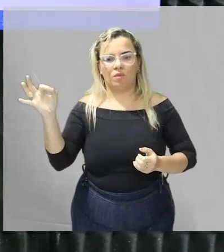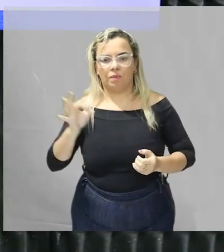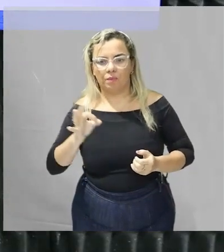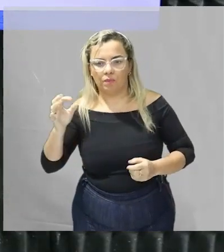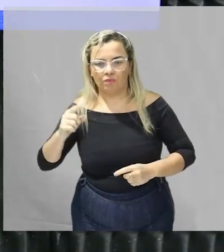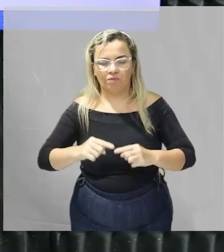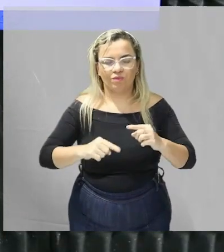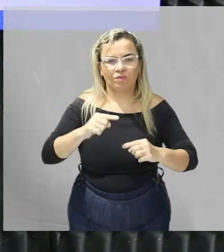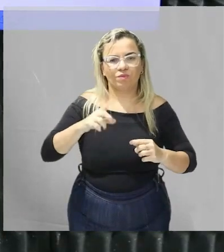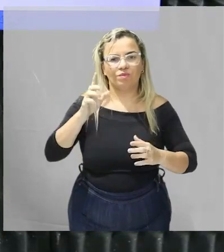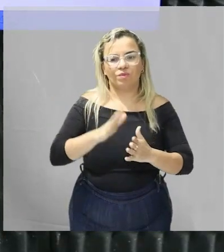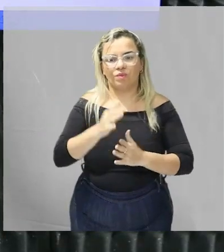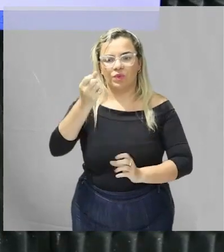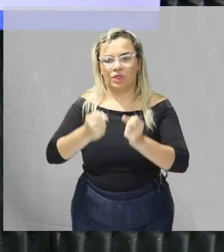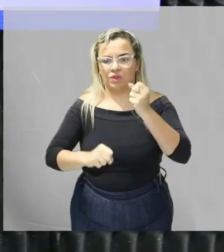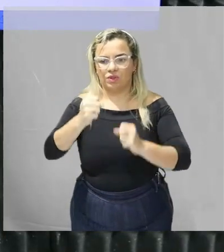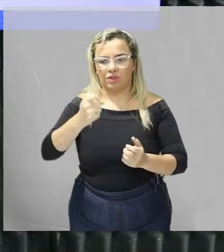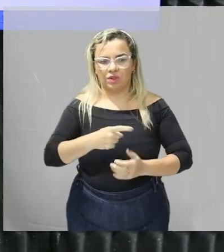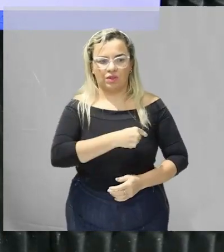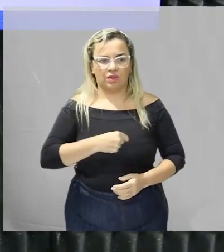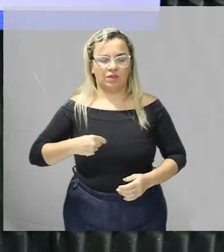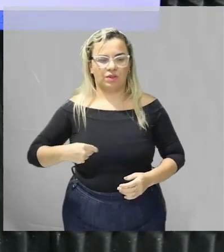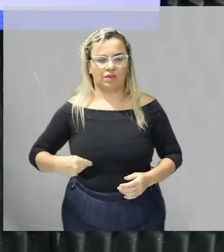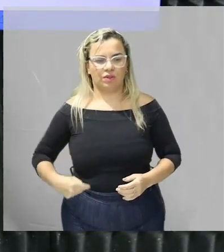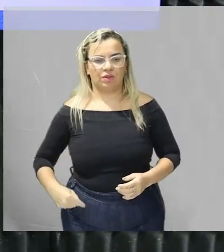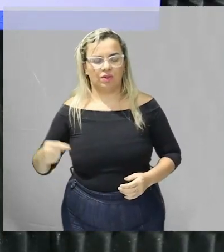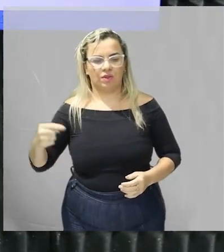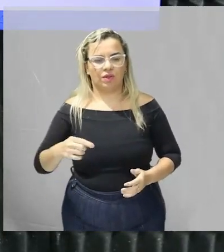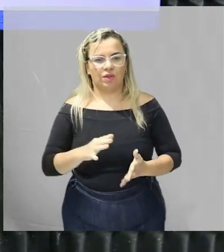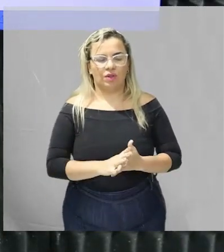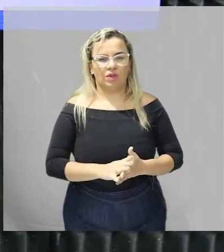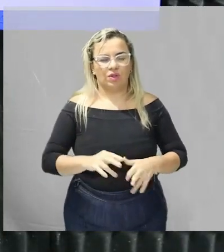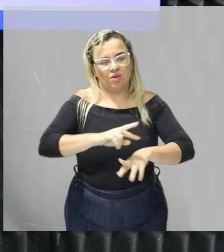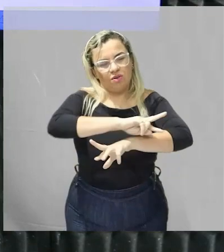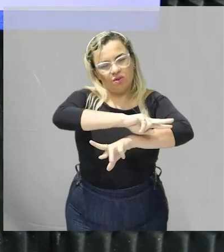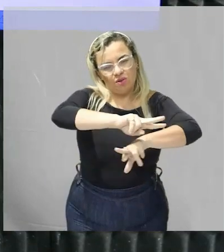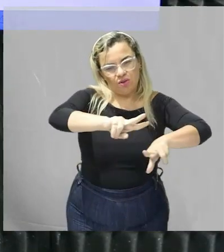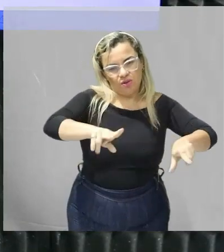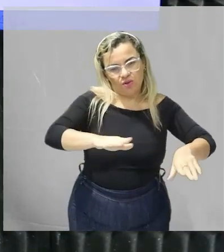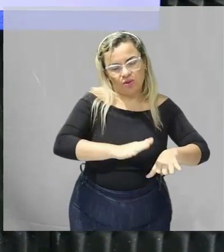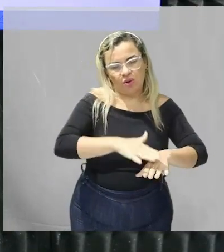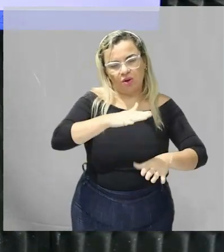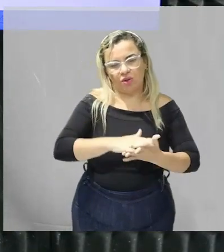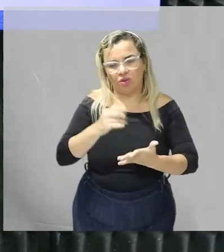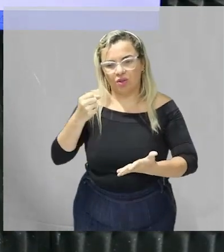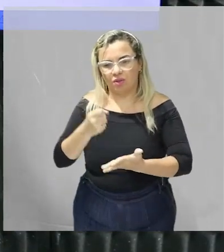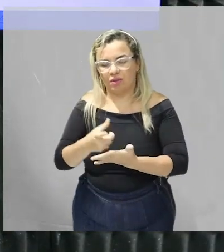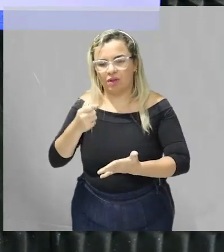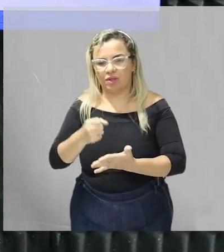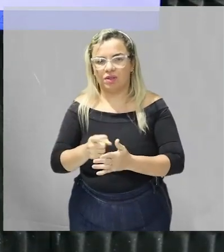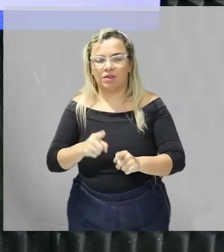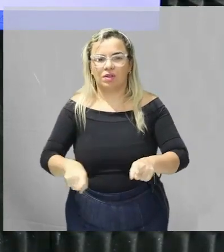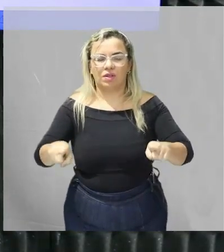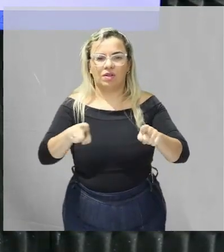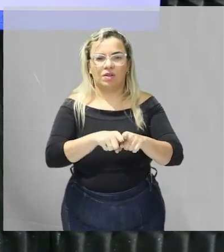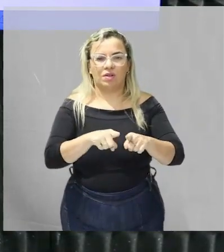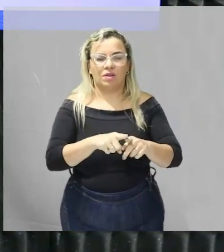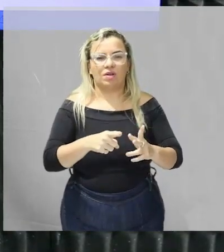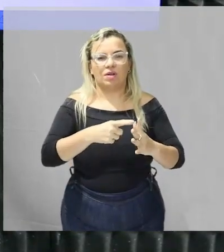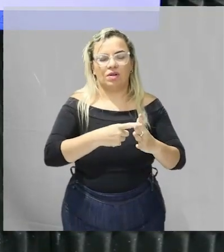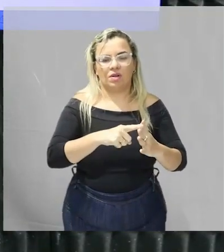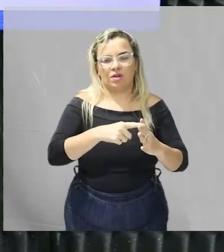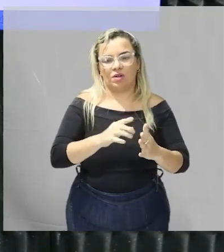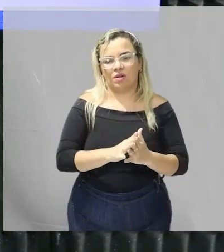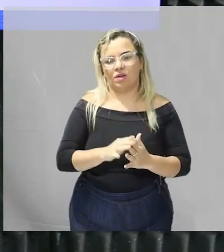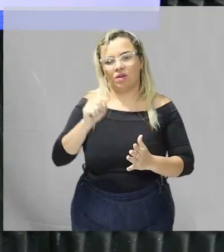produtos industrializados chineses, que vão desde os mais variados bens de consumo até máquinas e equipamentos de